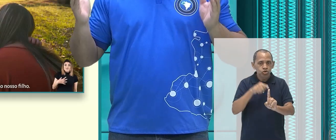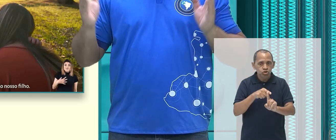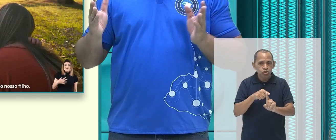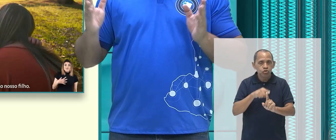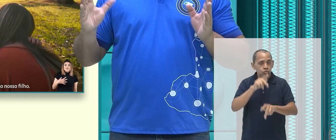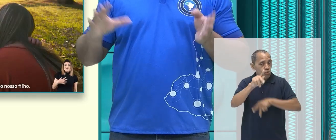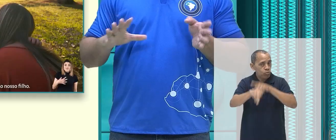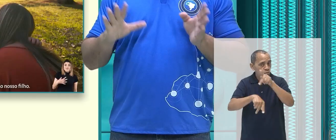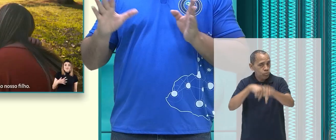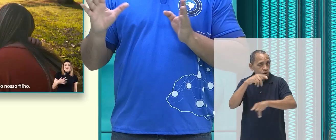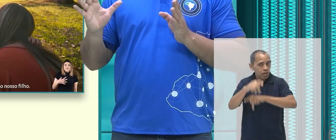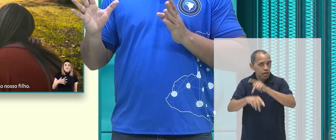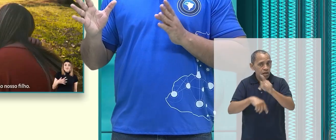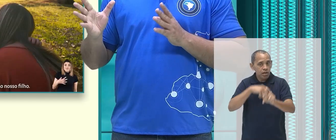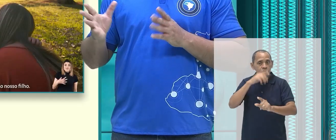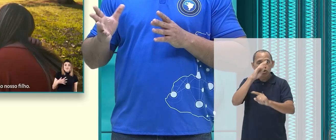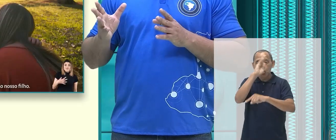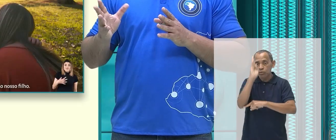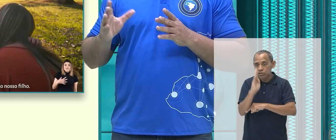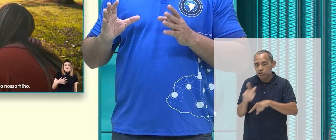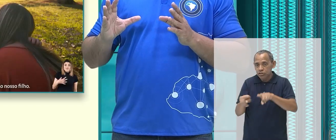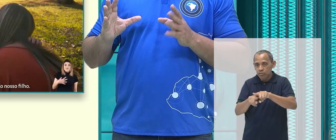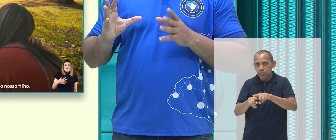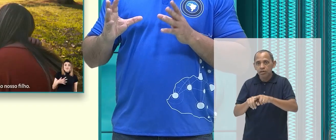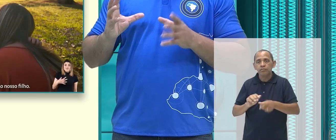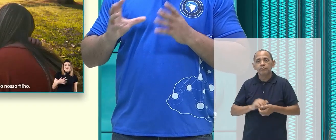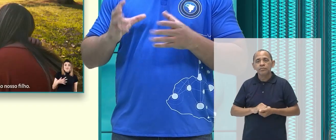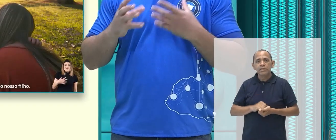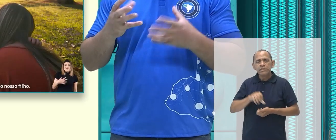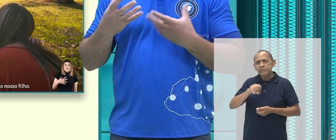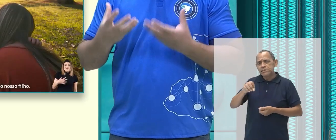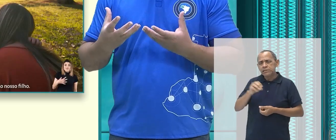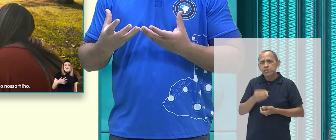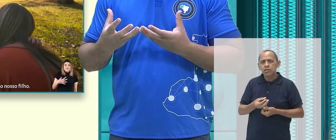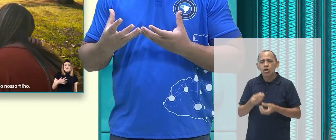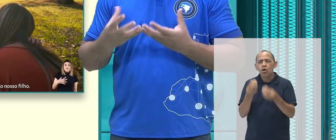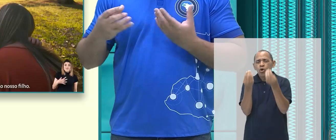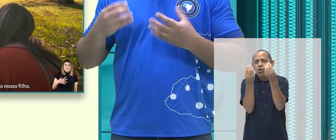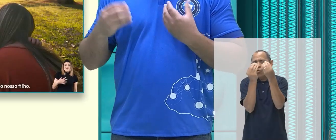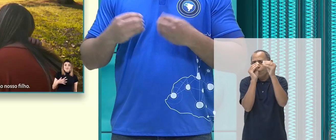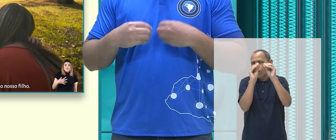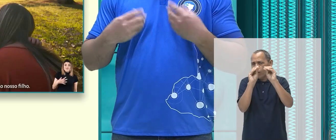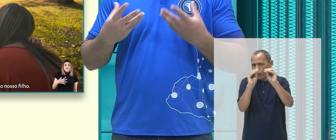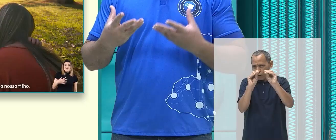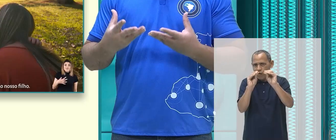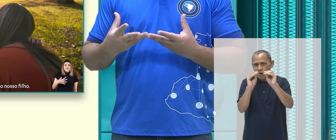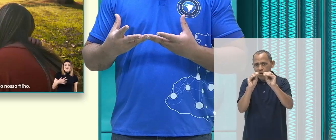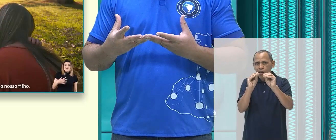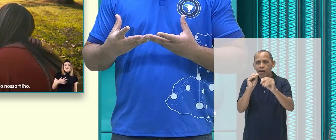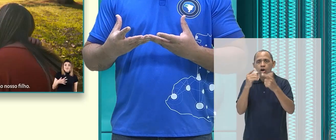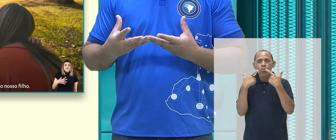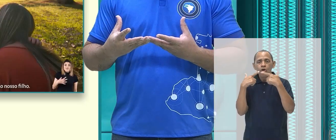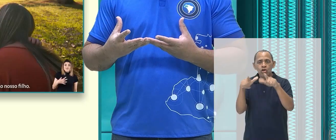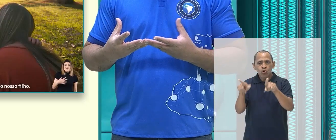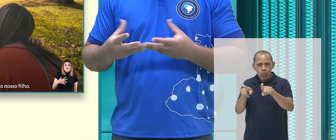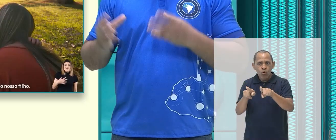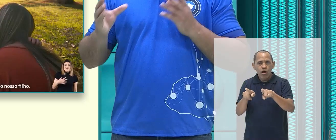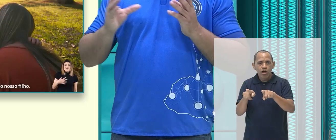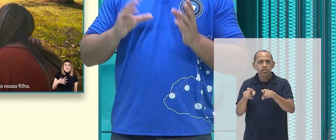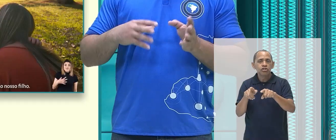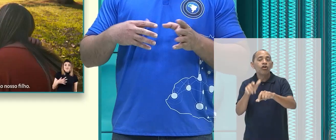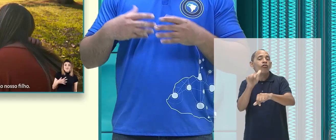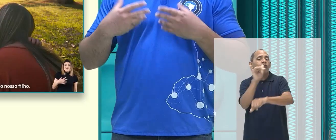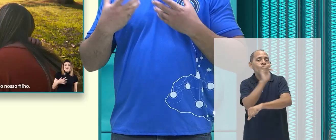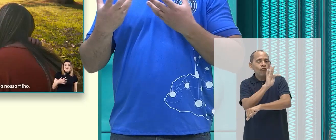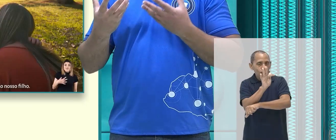brasileira. Então, percebo que colocar uma linguagem técnica, uma linguagem muito formal, pode prejudicar no objetivo da campanha.